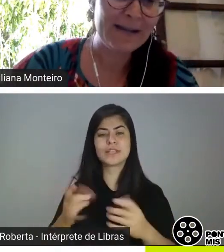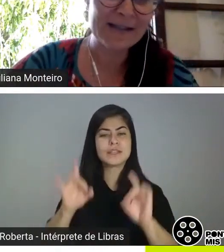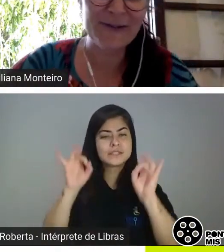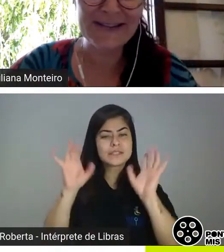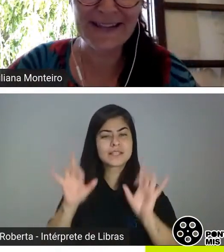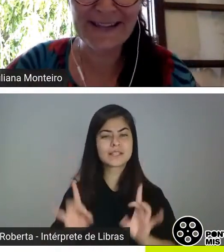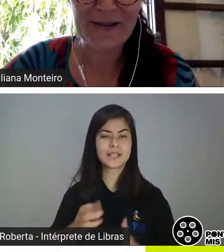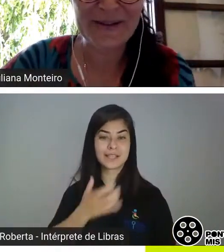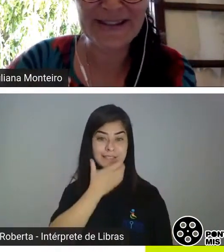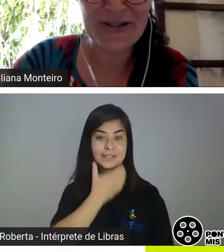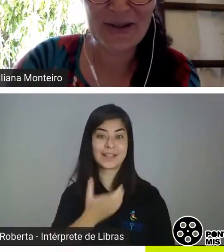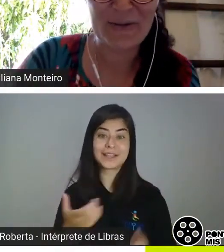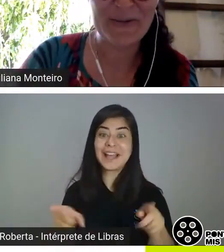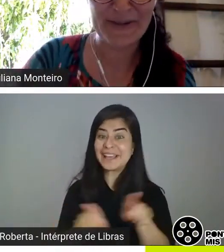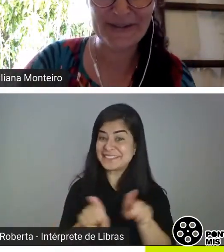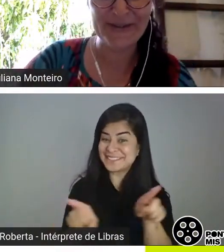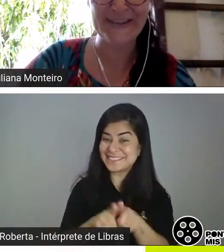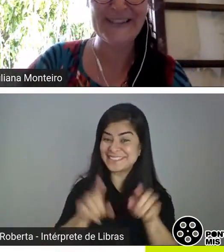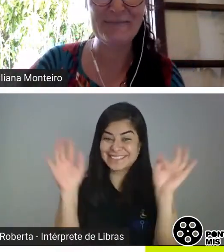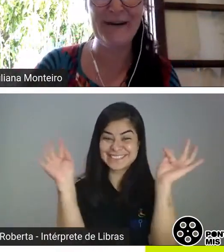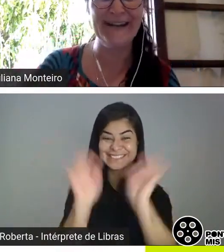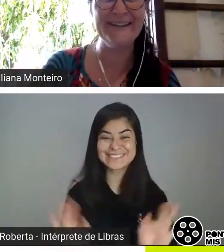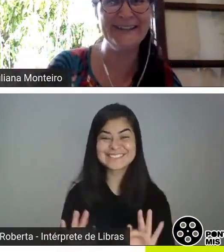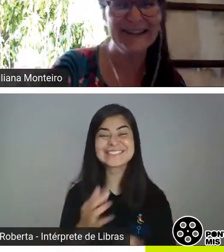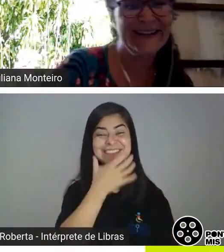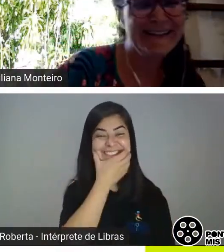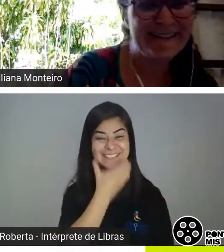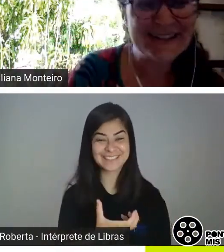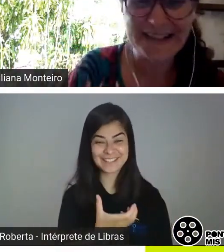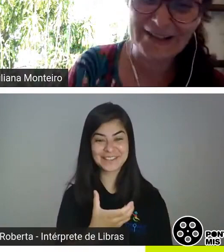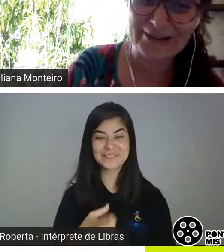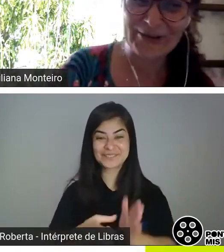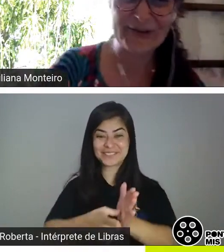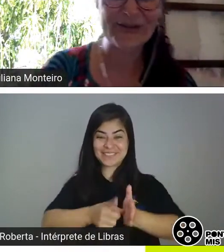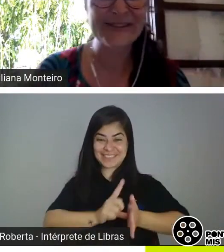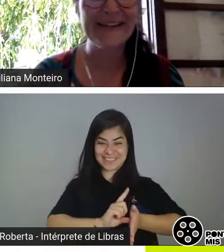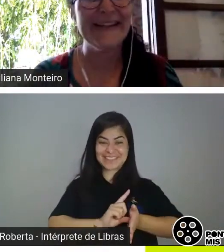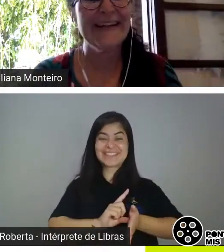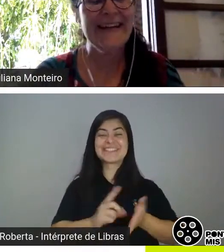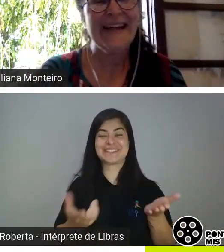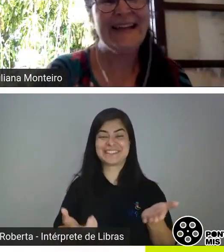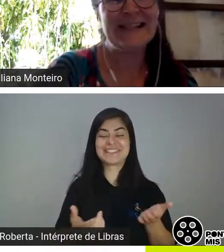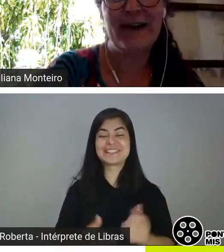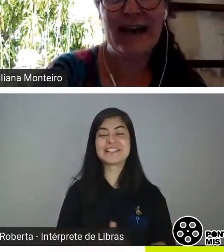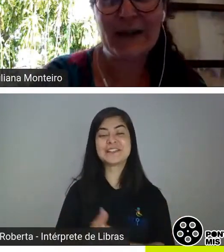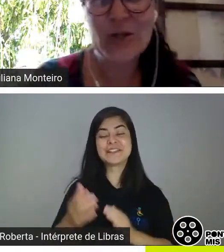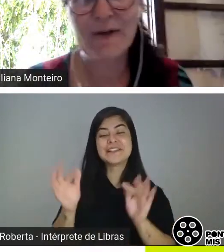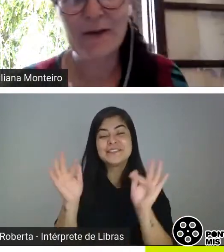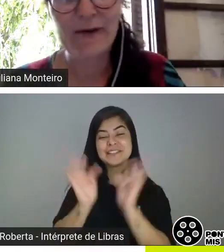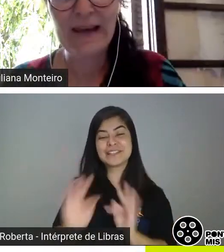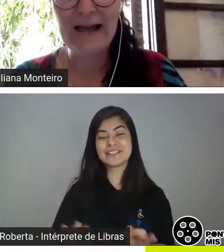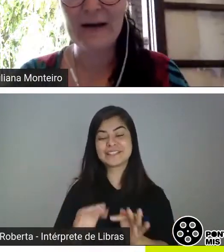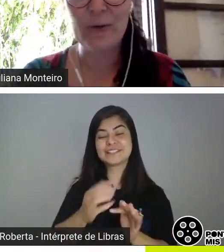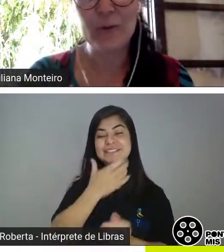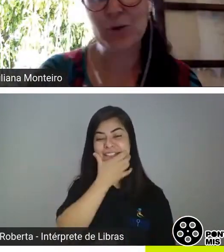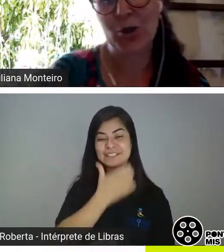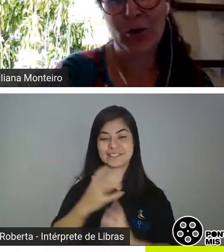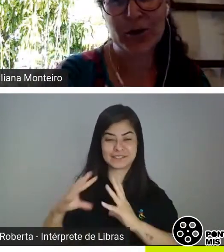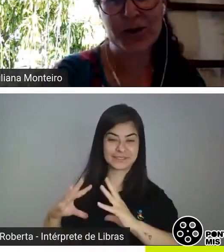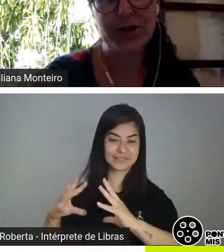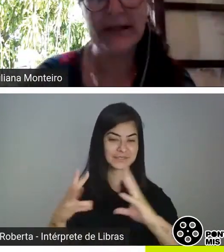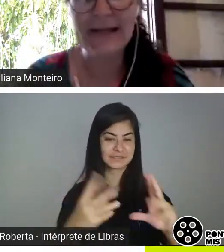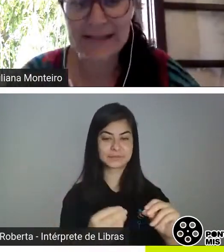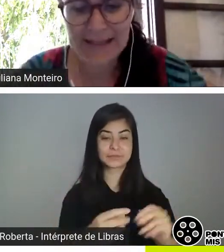de Natal, ah, aliás, Feliz Natal, né? A gente está comemorando antecipado. Feliz Natal a todos. Eles falaram, a gente vai falar com